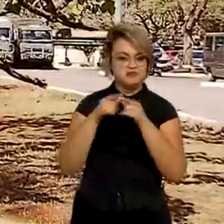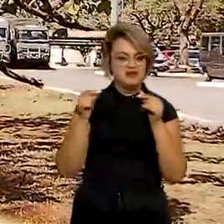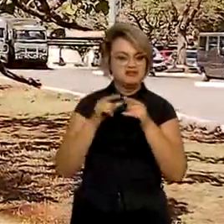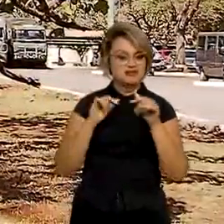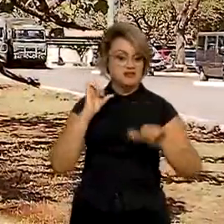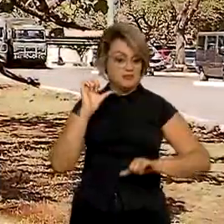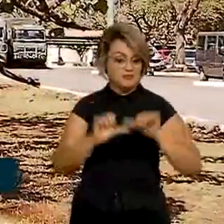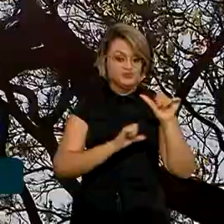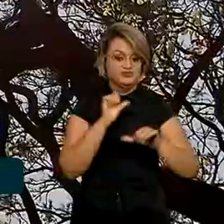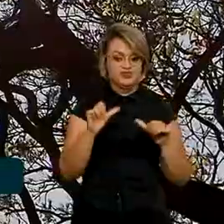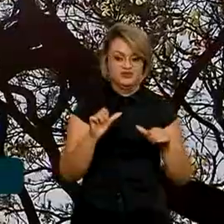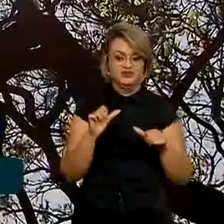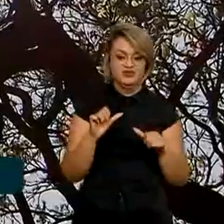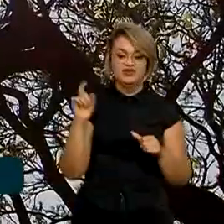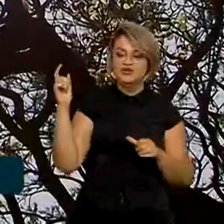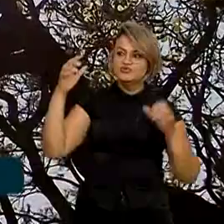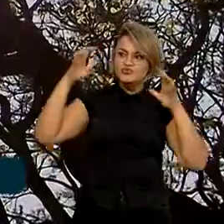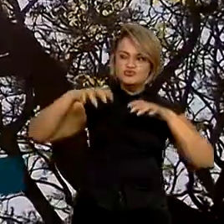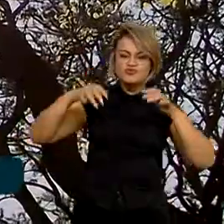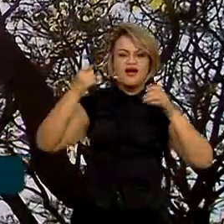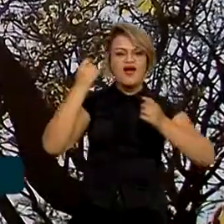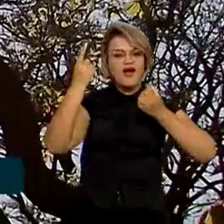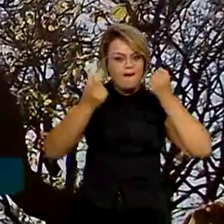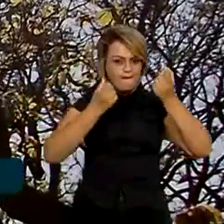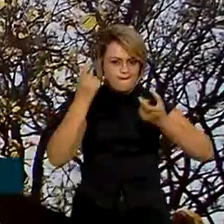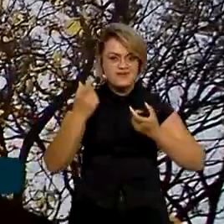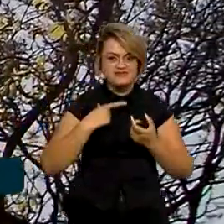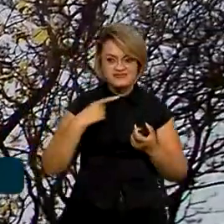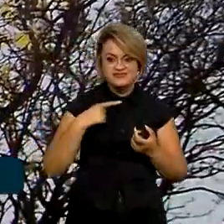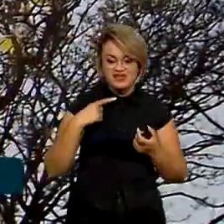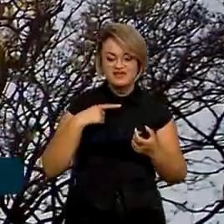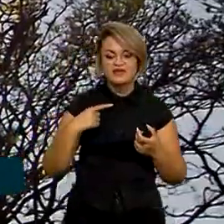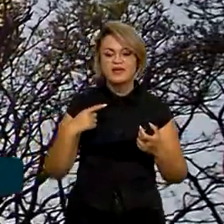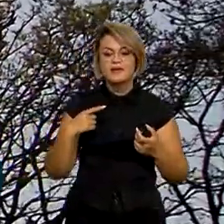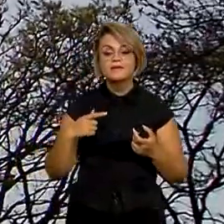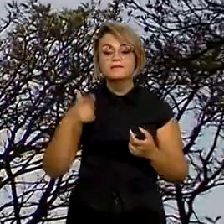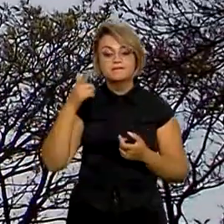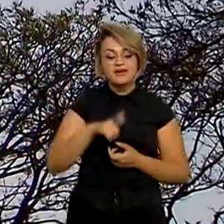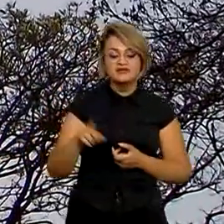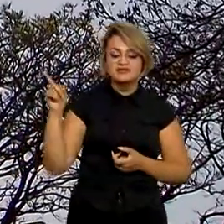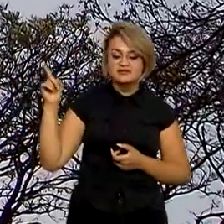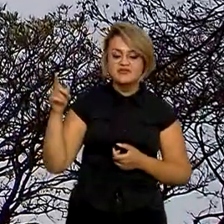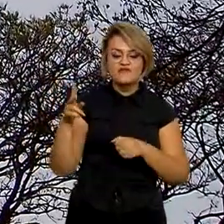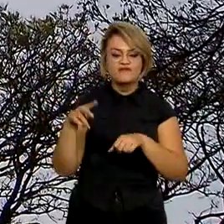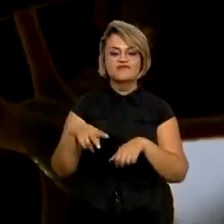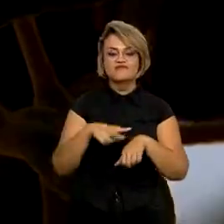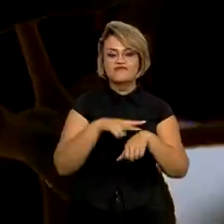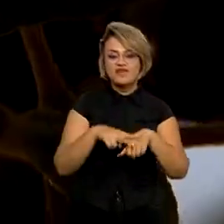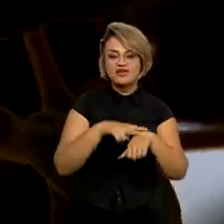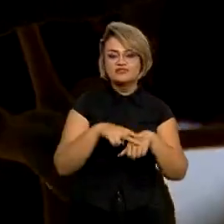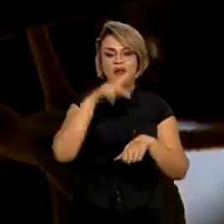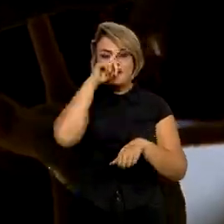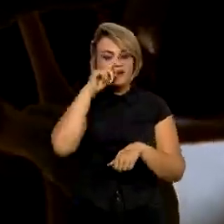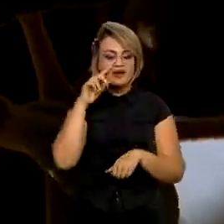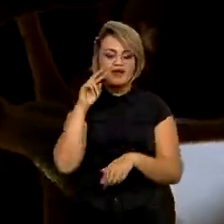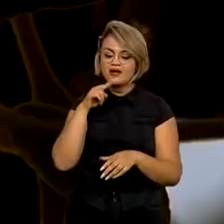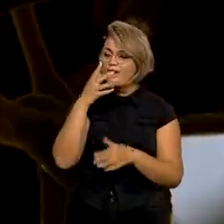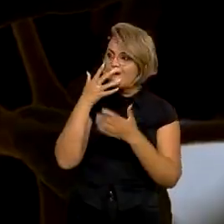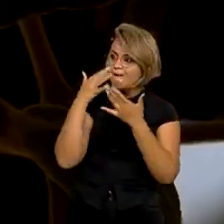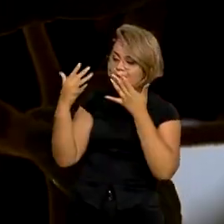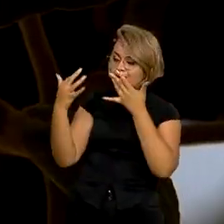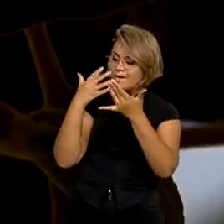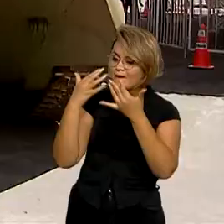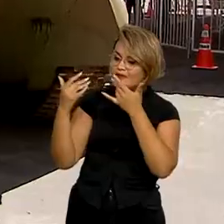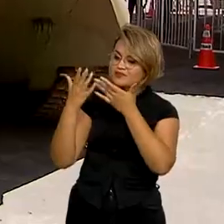a mudar, não só pelas chuvas isoladas que caíram nos últimos dias, mas o verde-amarelo já começou a colorir a